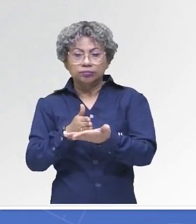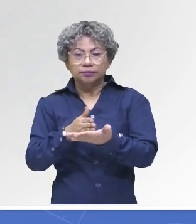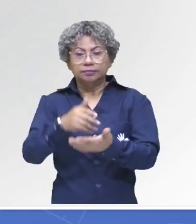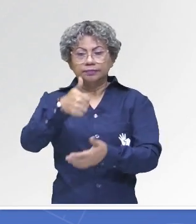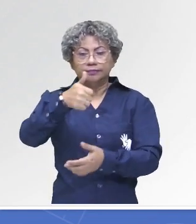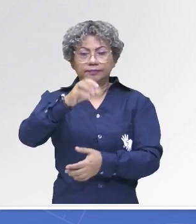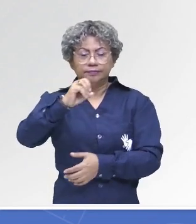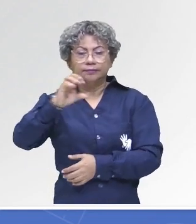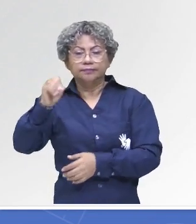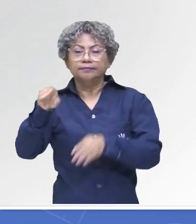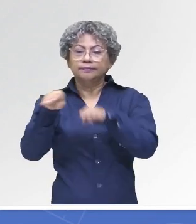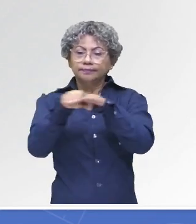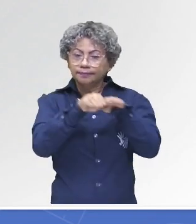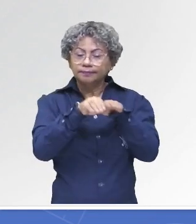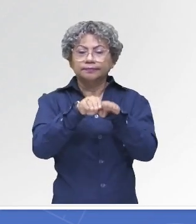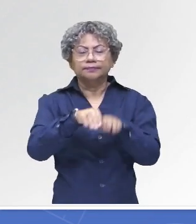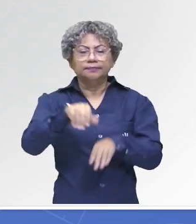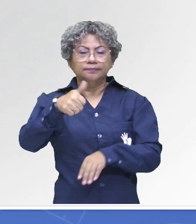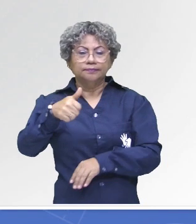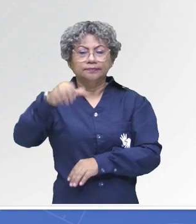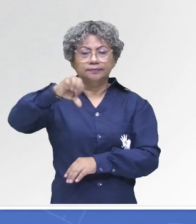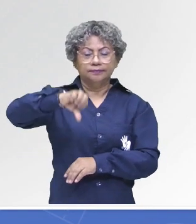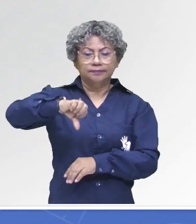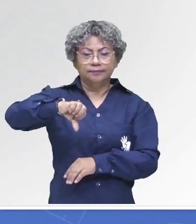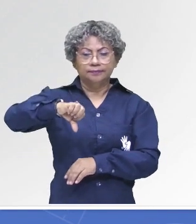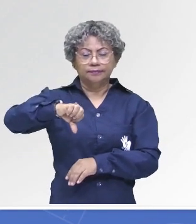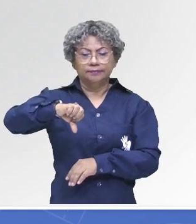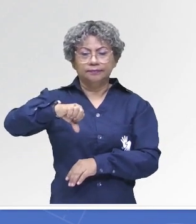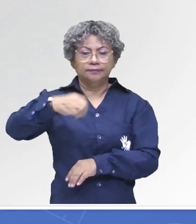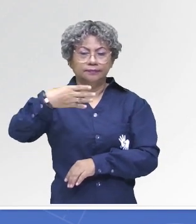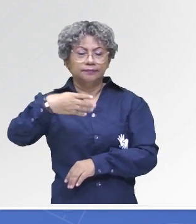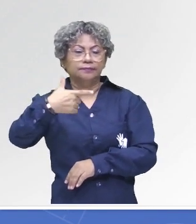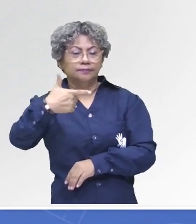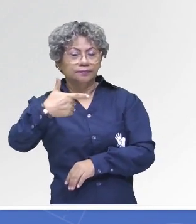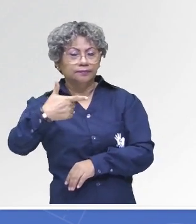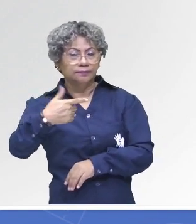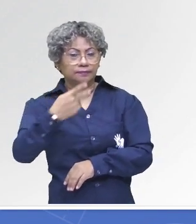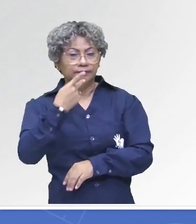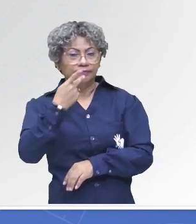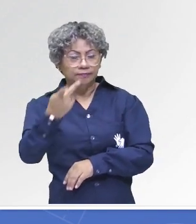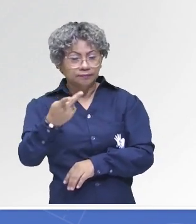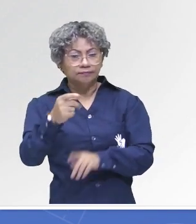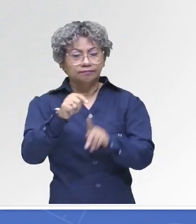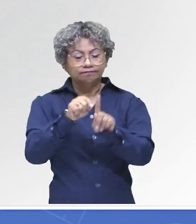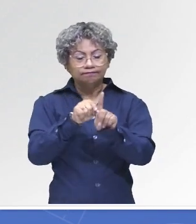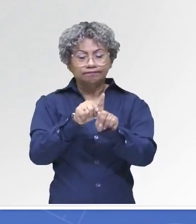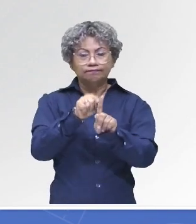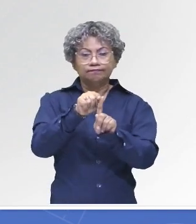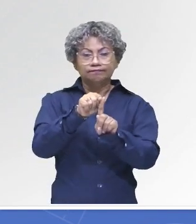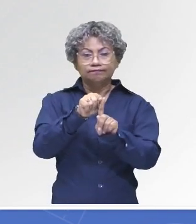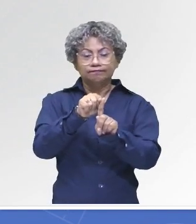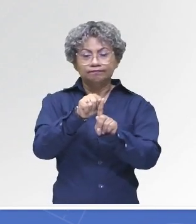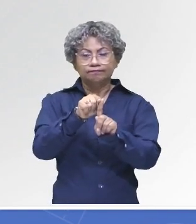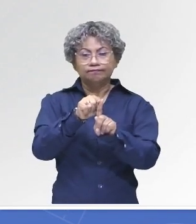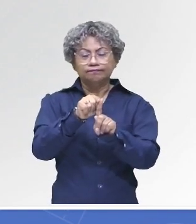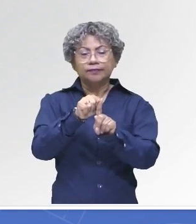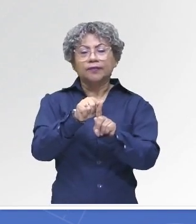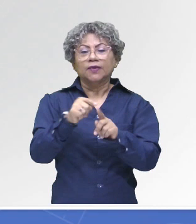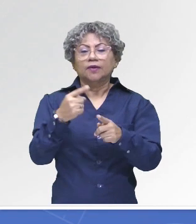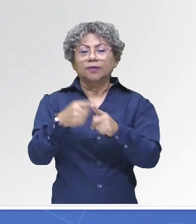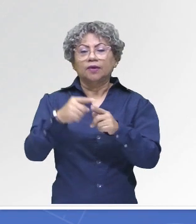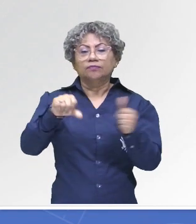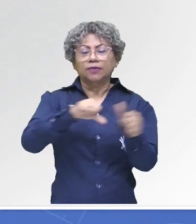até 1942 essa escala era chamada de escala centígrada, tá certo? Não é mais chamado assim